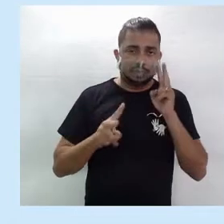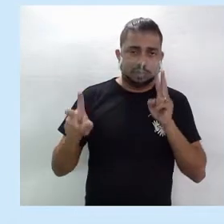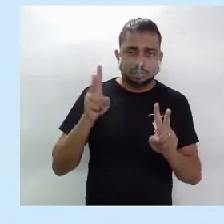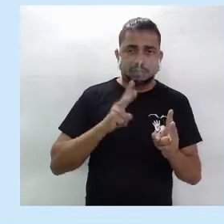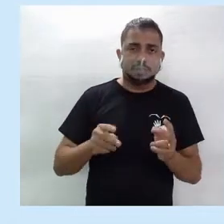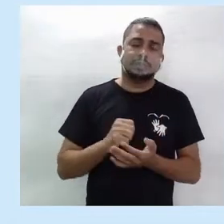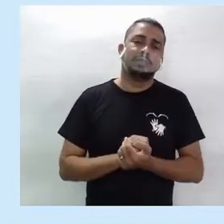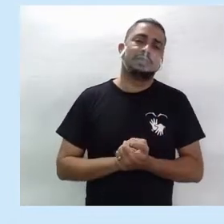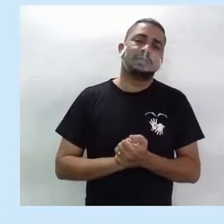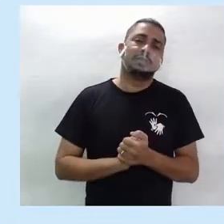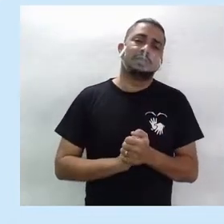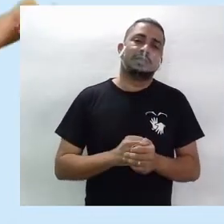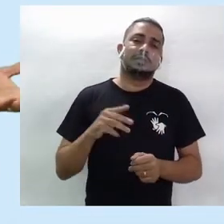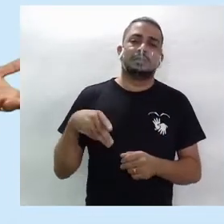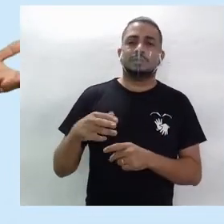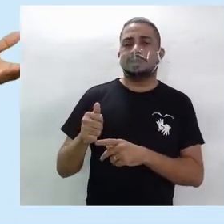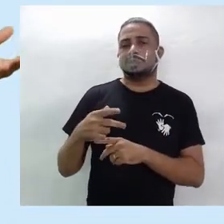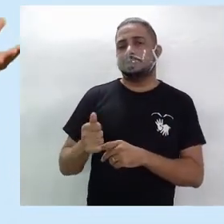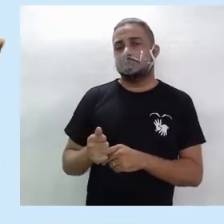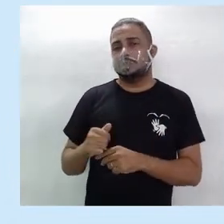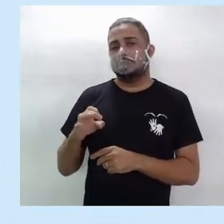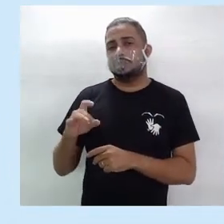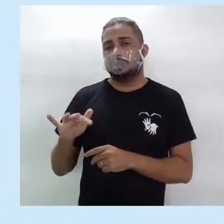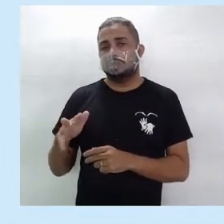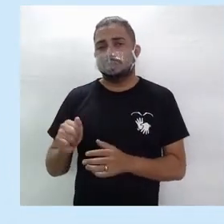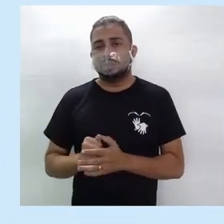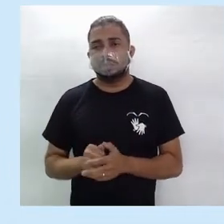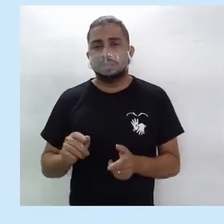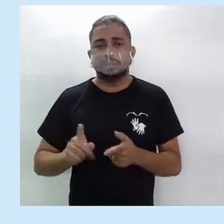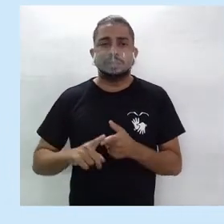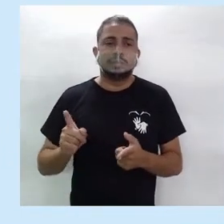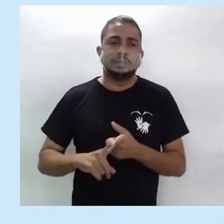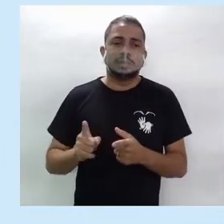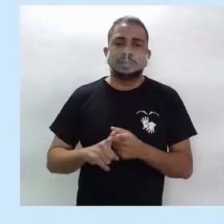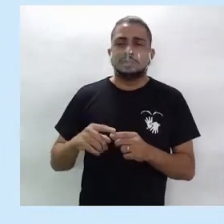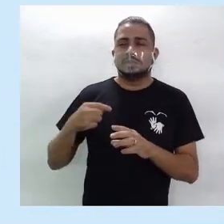inicialmente, sobre o mapa de clima do Brasil, ou uma questão mais